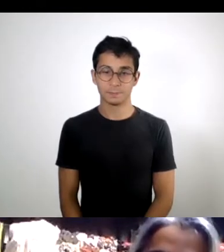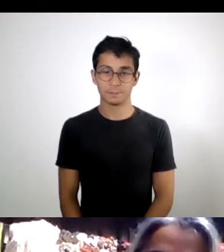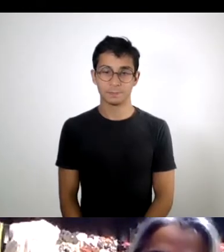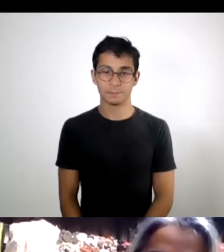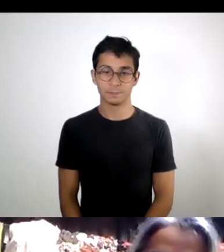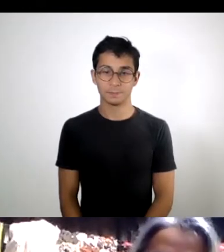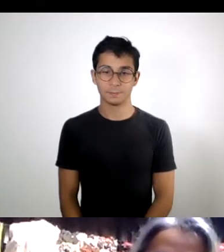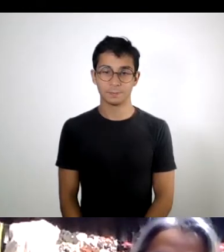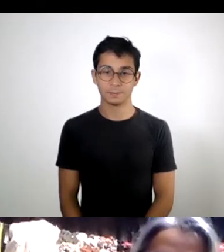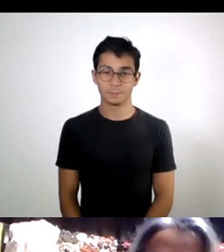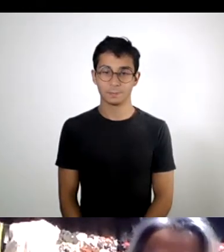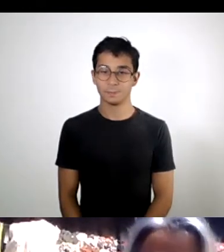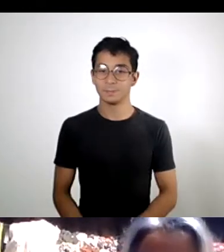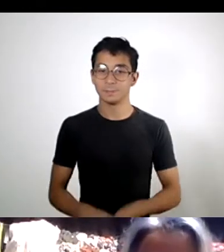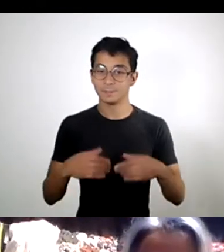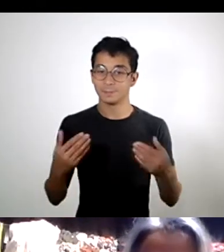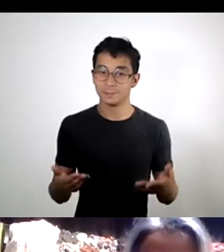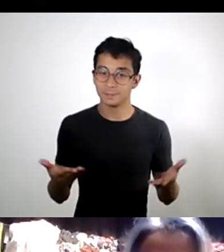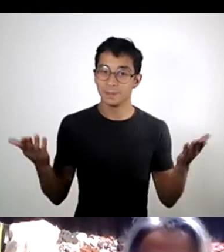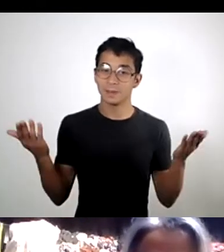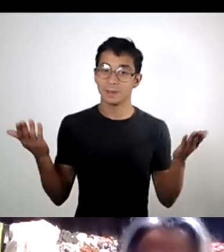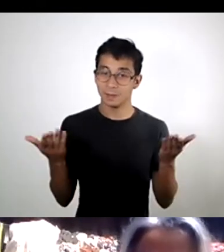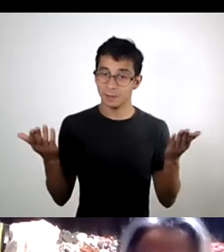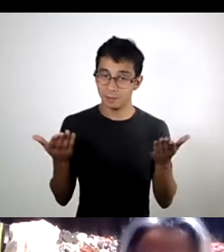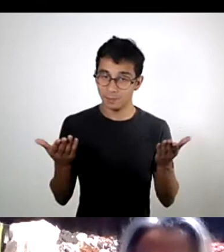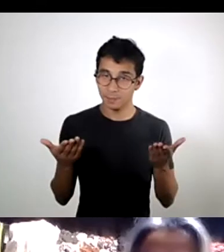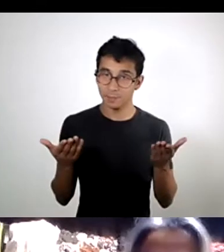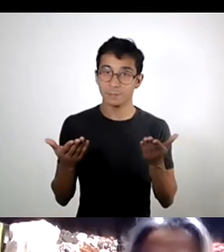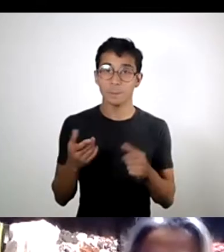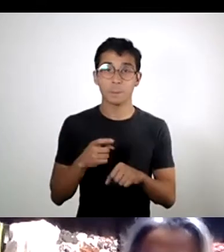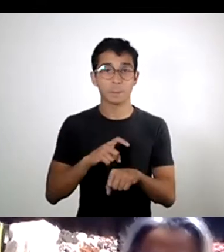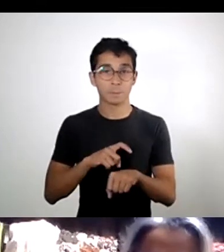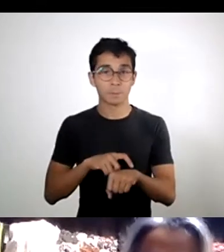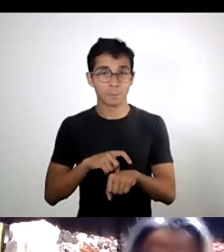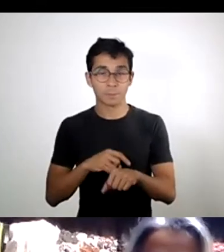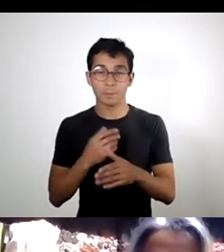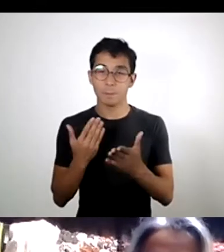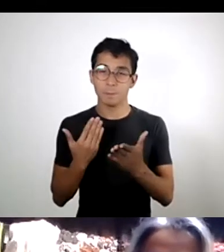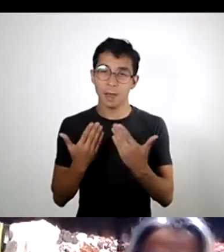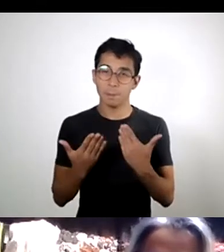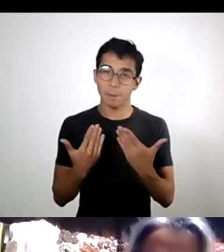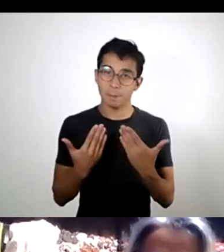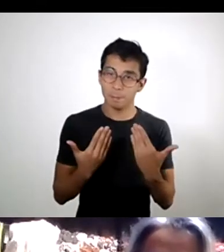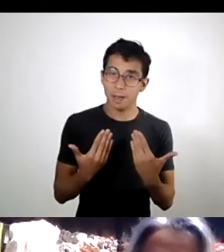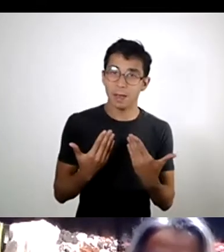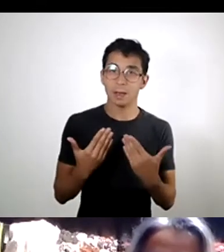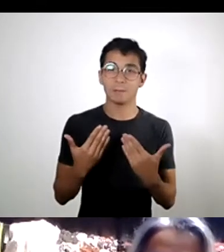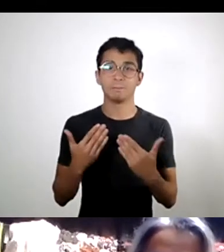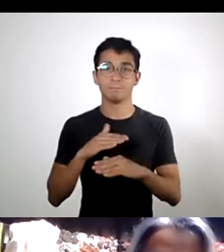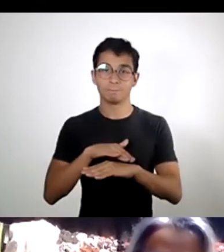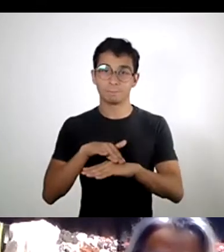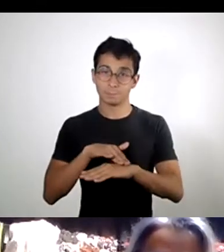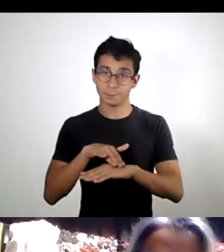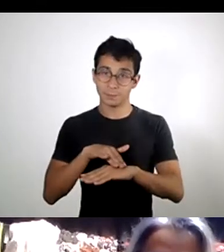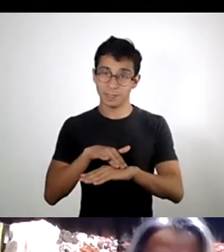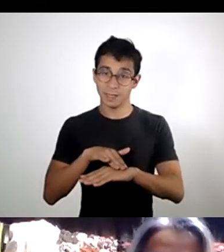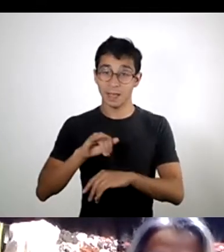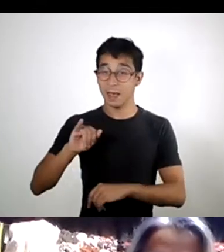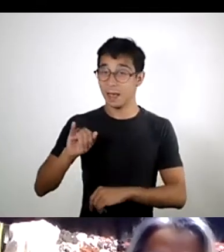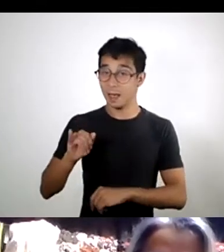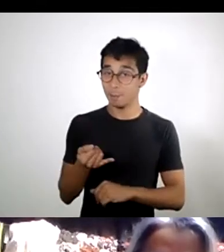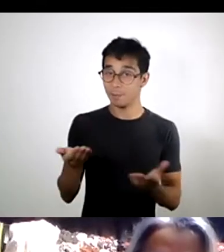E agora, gente, é o momento, né, da gente bater um papo, aproveitar a presença das